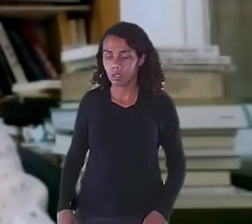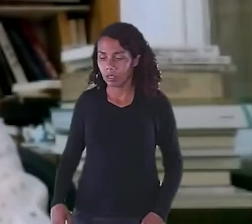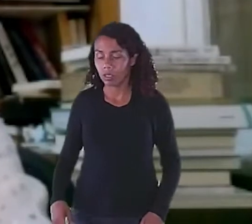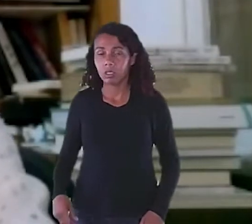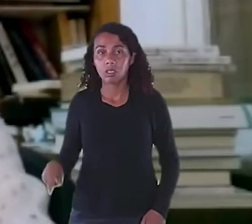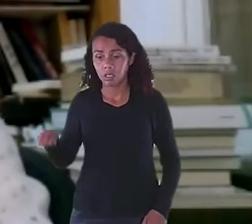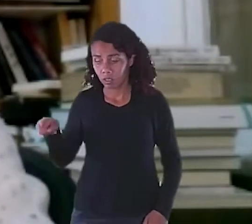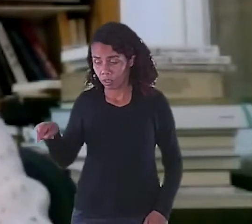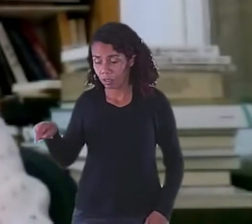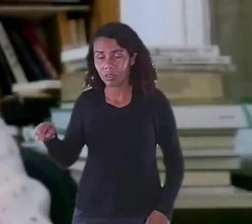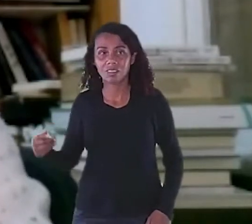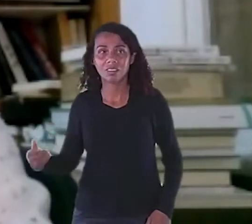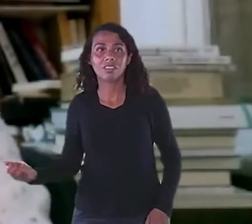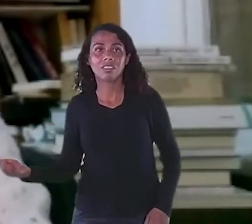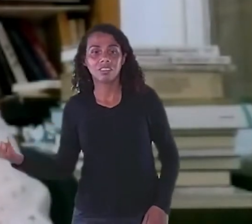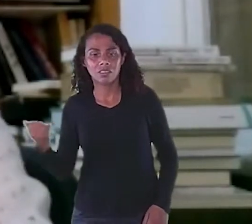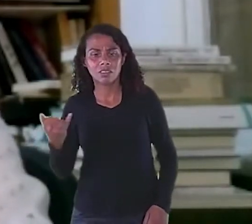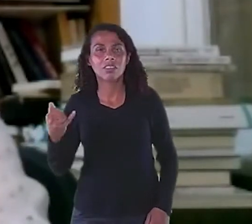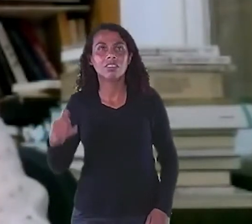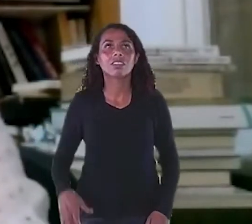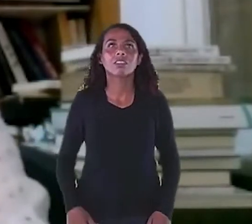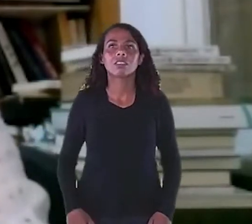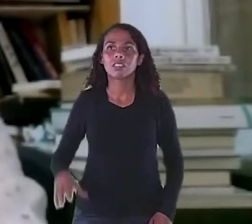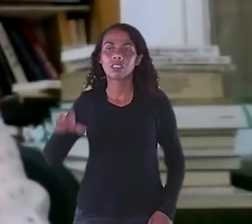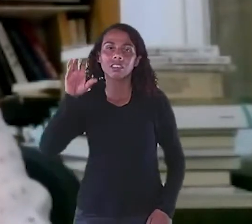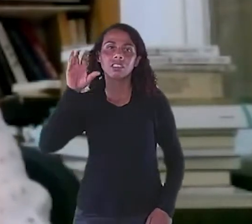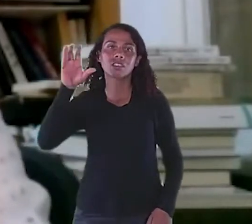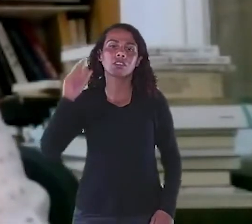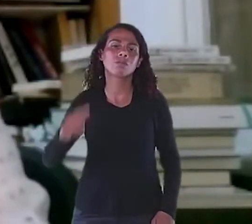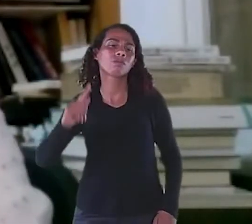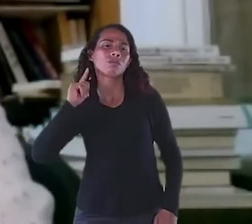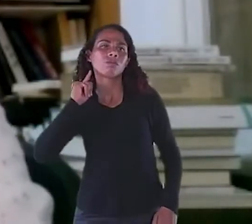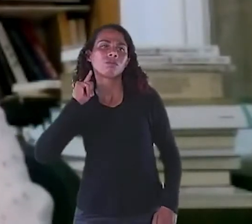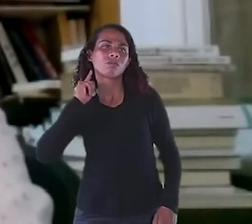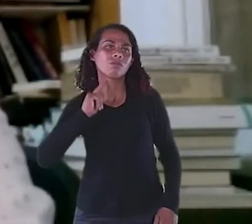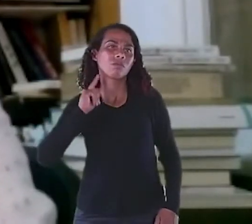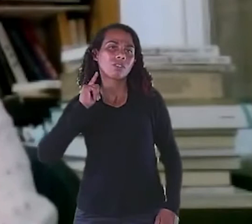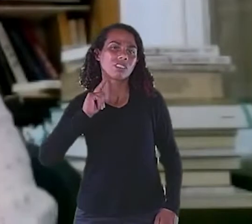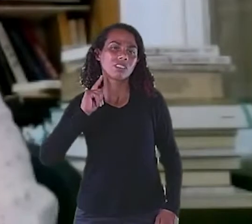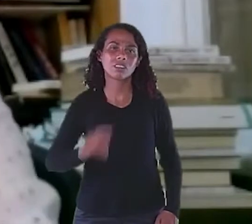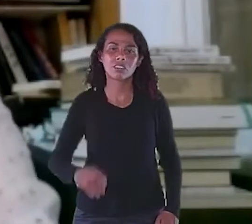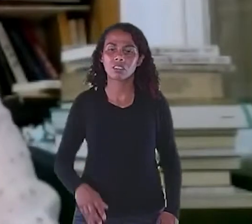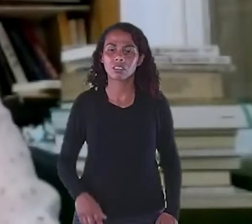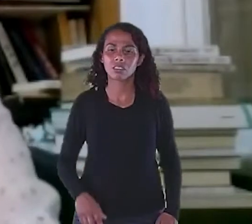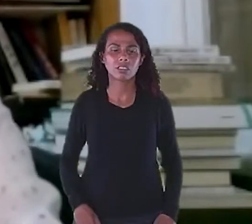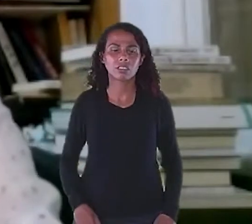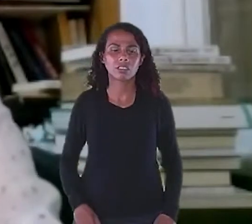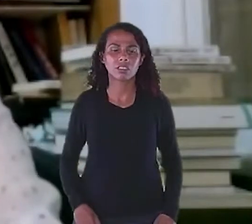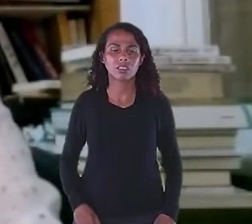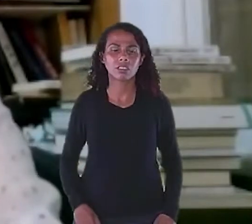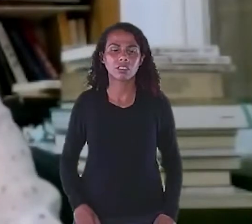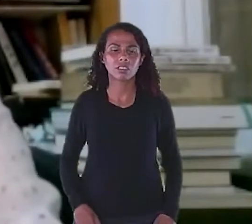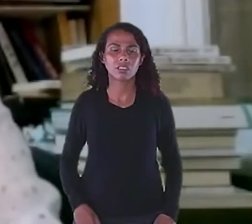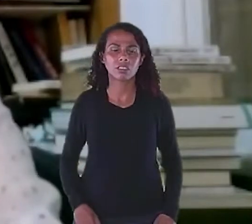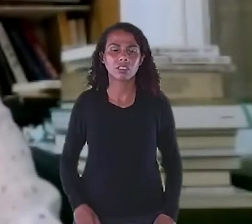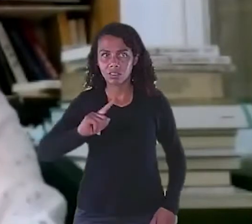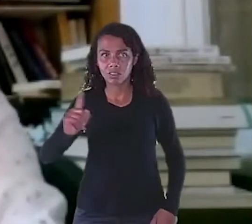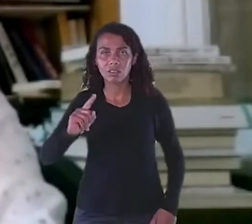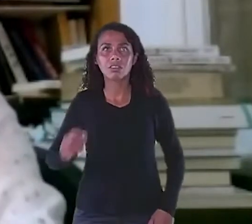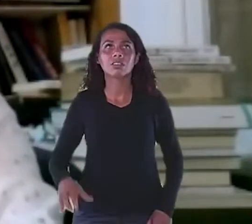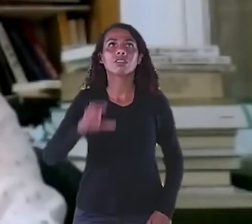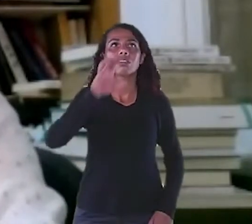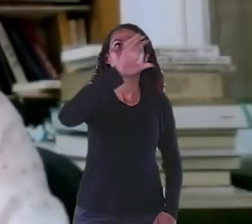vocês têm que sair de Minas Gerais sob pena de se tornarem secretário da educação. E com aquela voz bonita